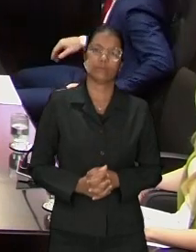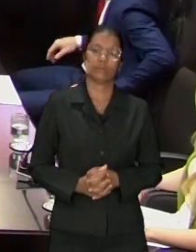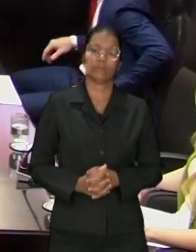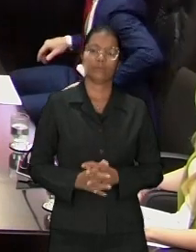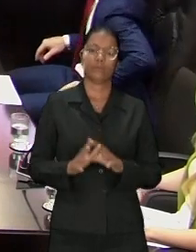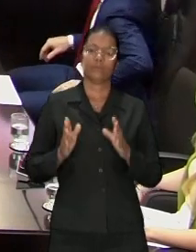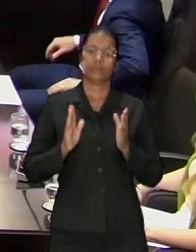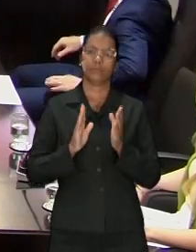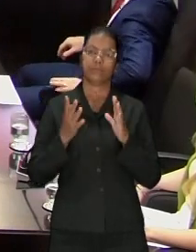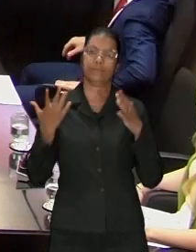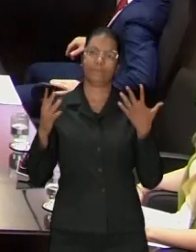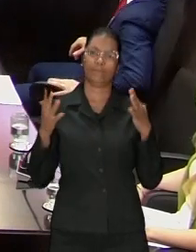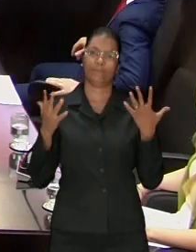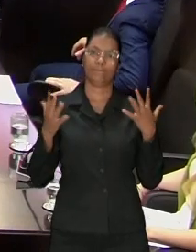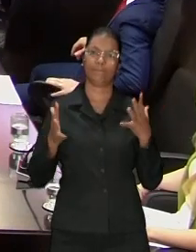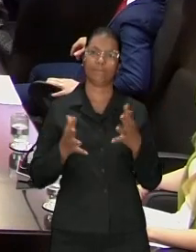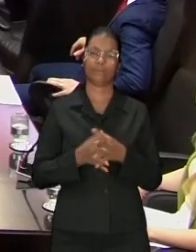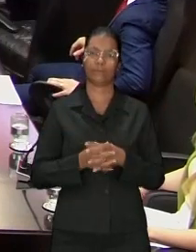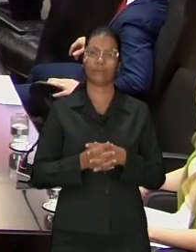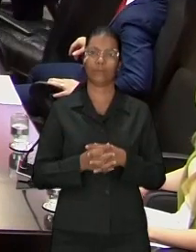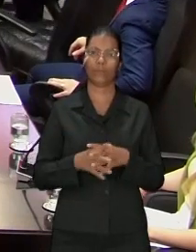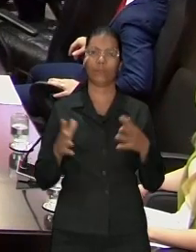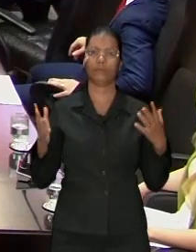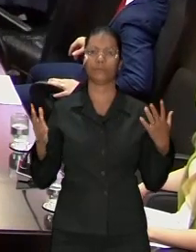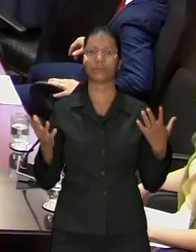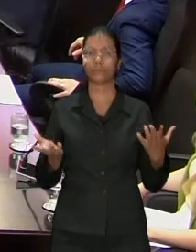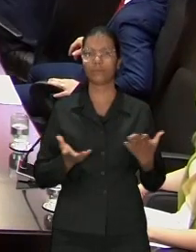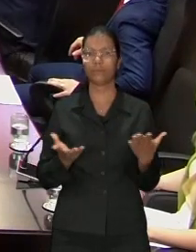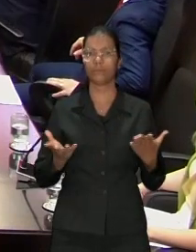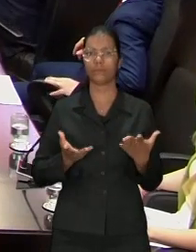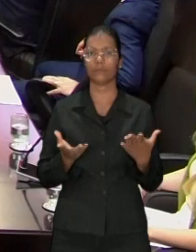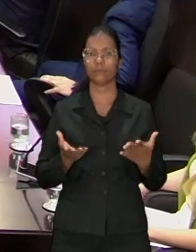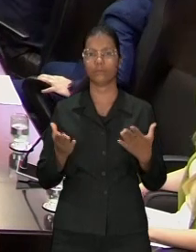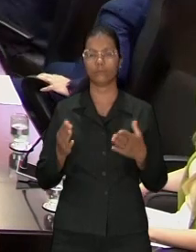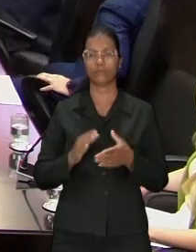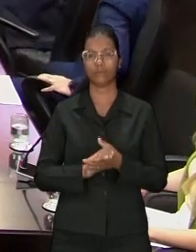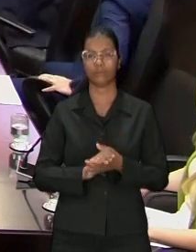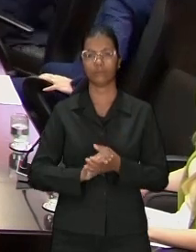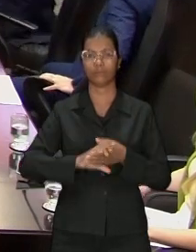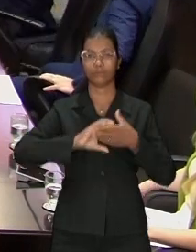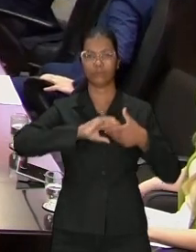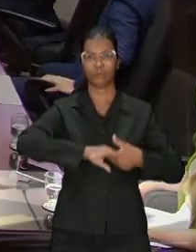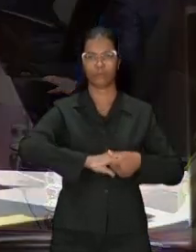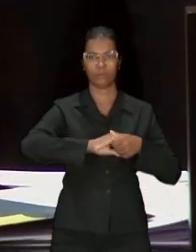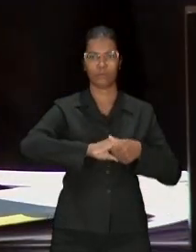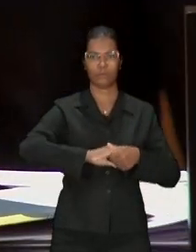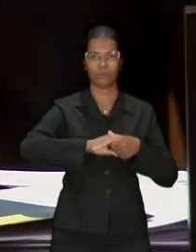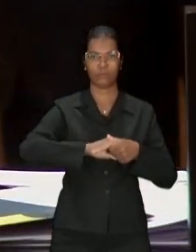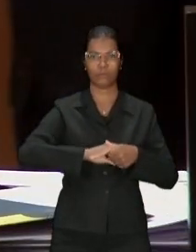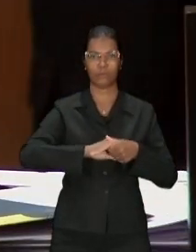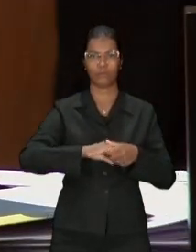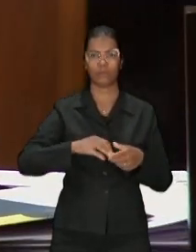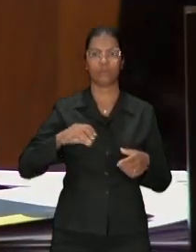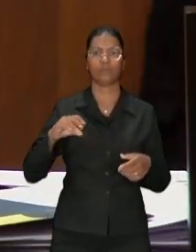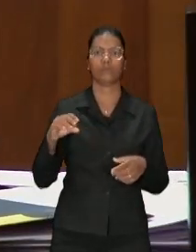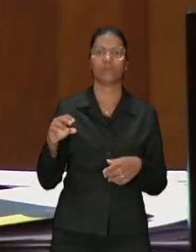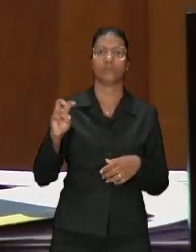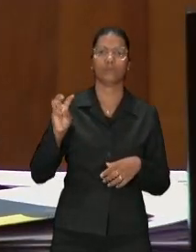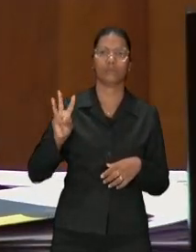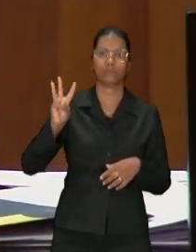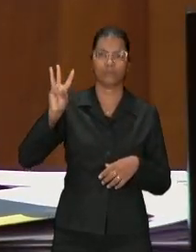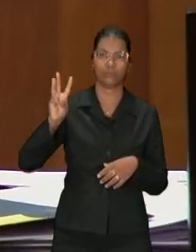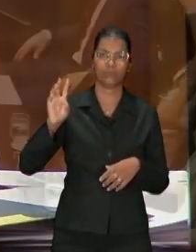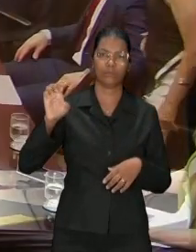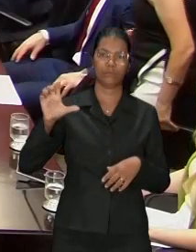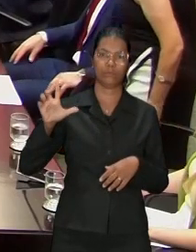Parabéns. Quero cumprimentar aqui, agradecer a presença do senador Wellington Fagundes, que